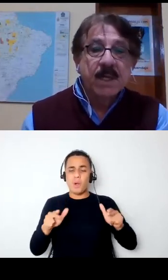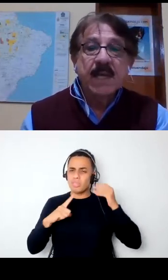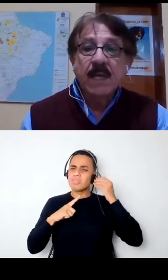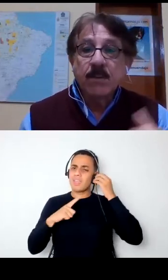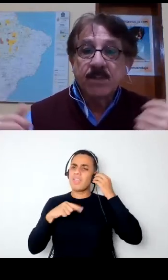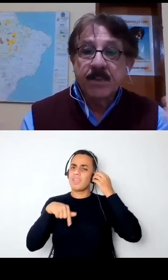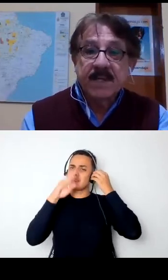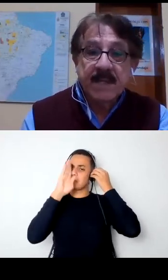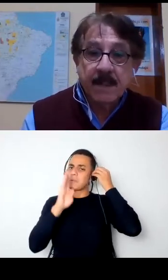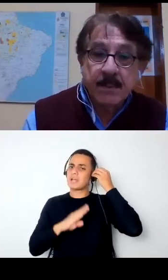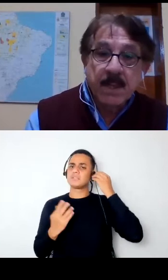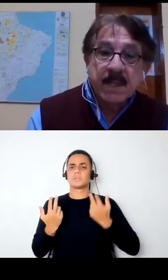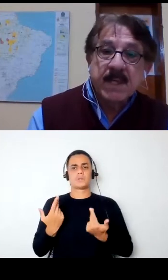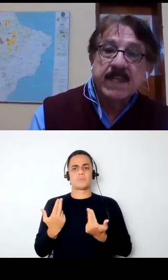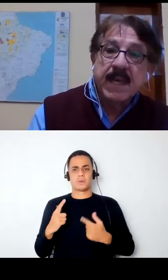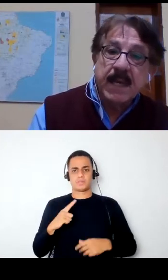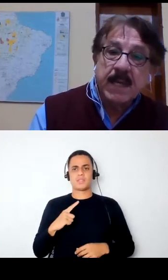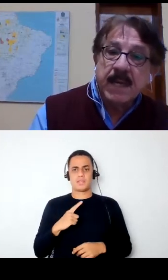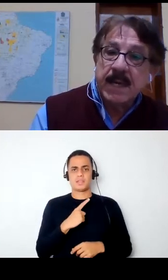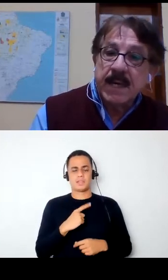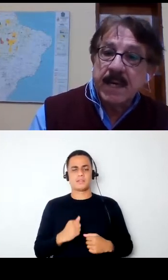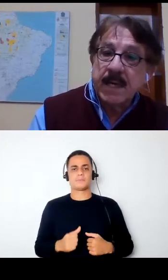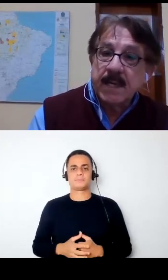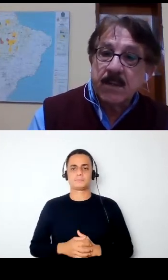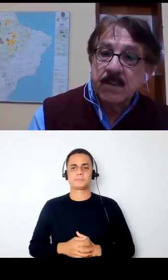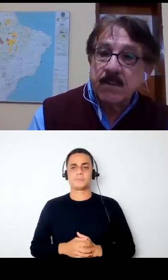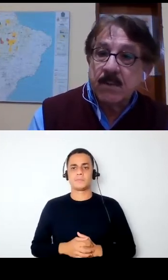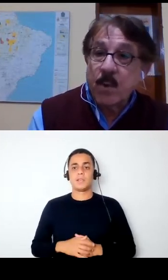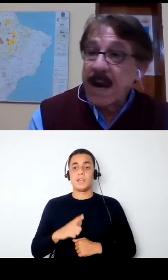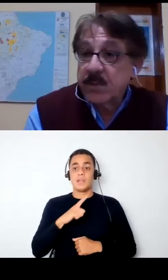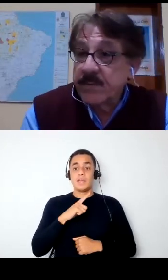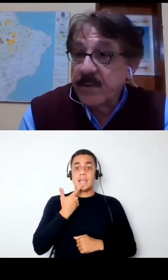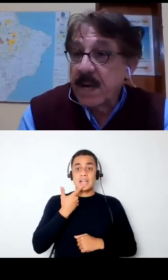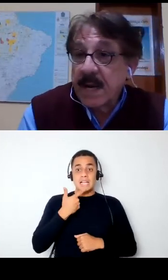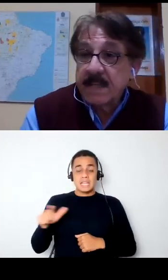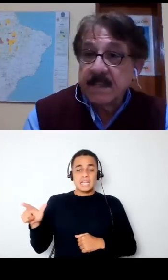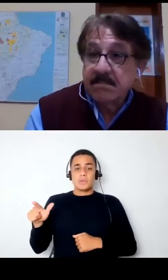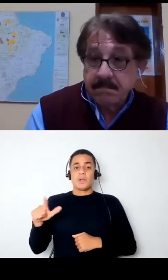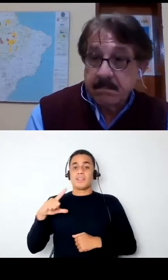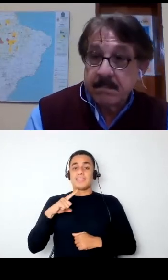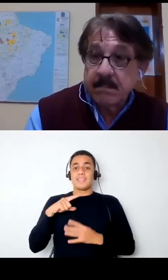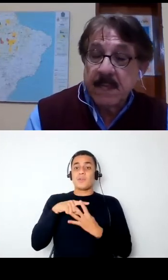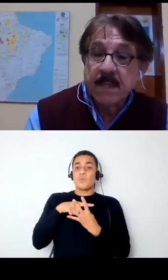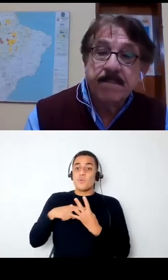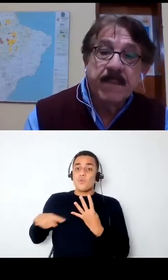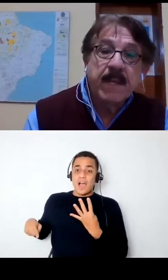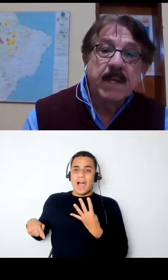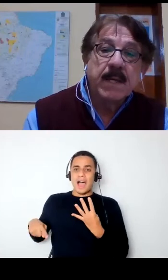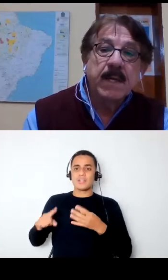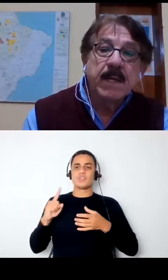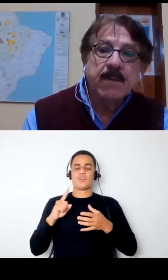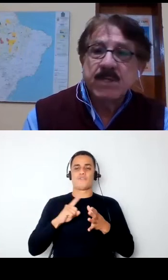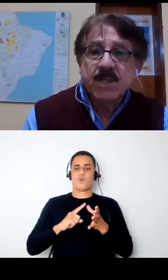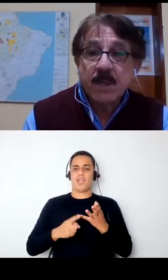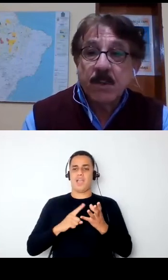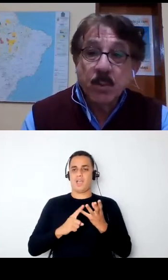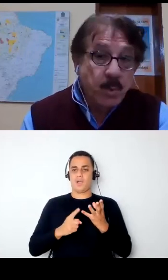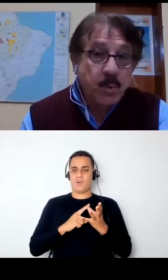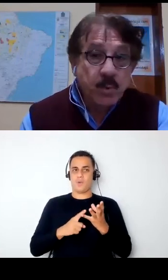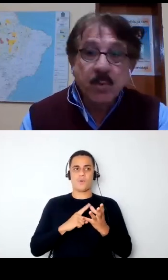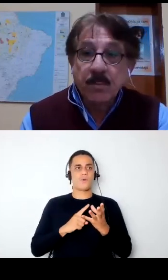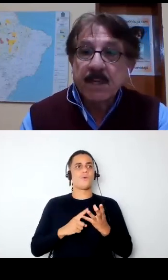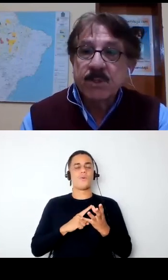Adiante. Tem línguas, por exemplo, que têm 4 vogais, né? Não existe